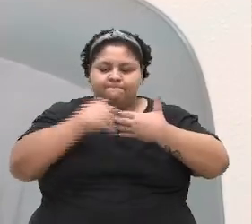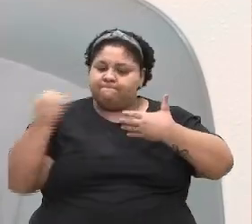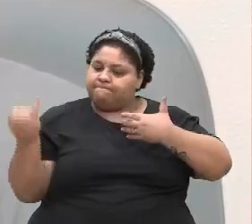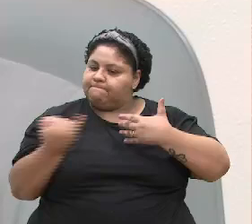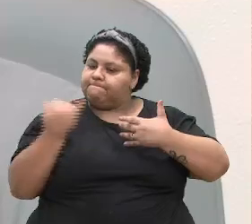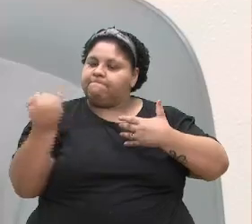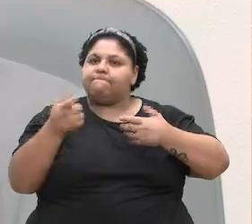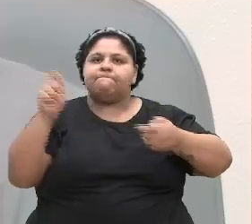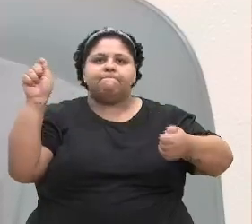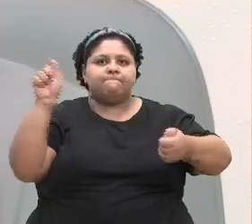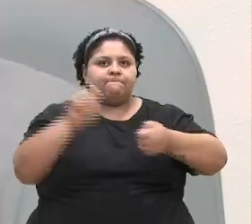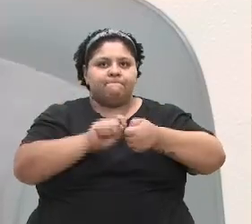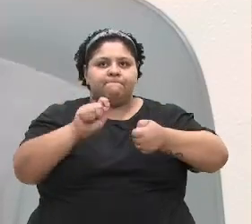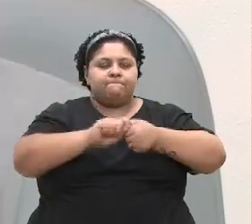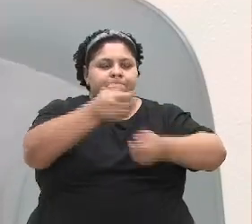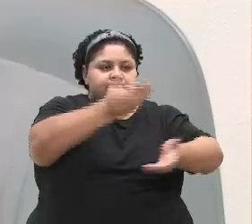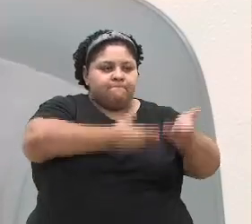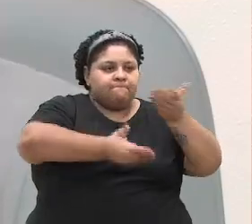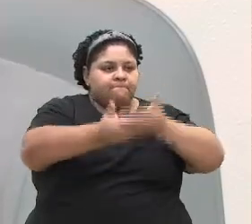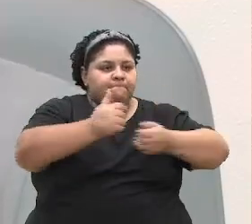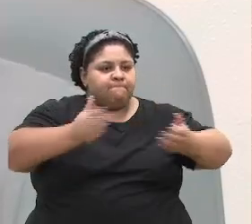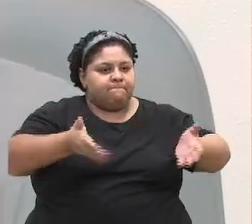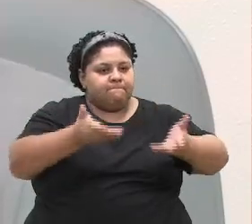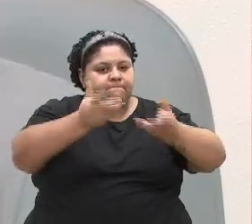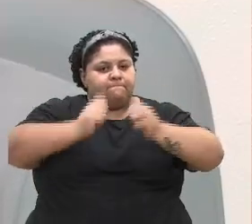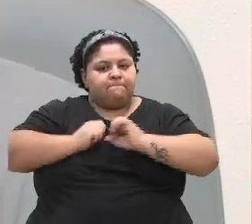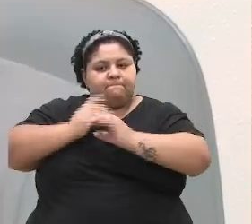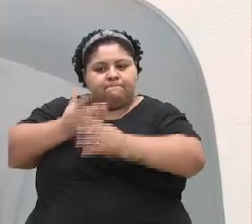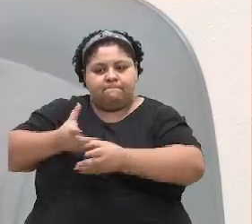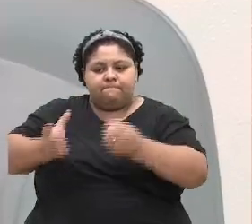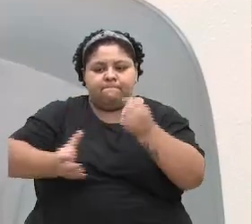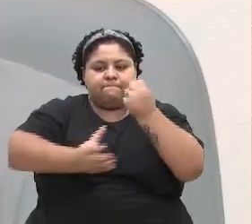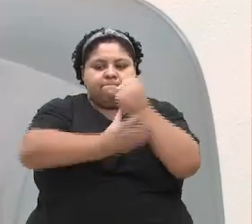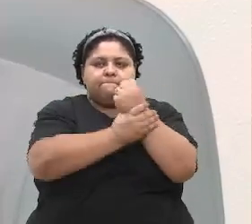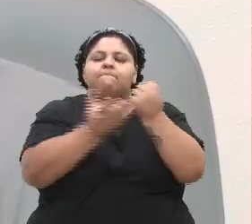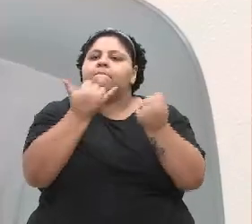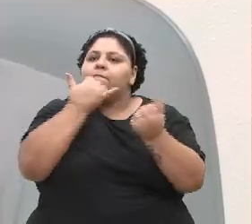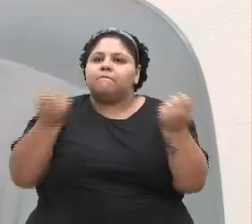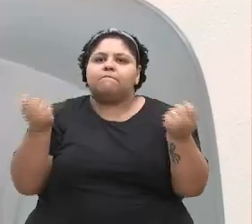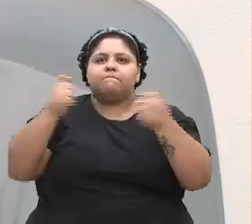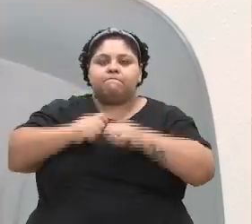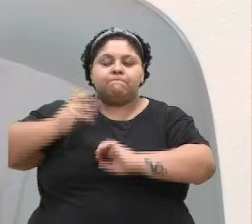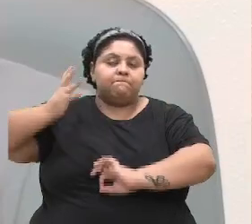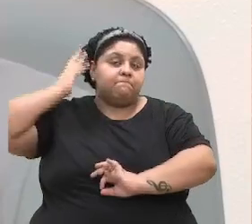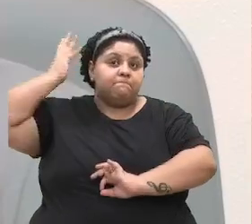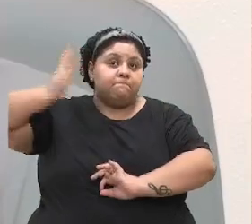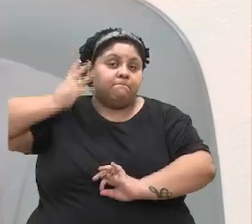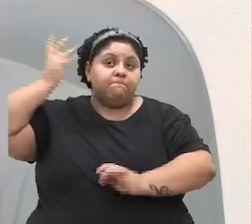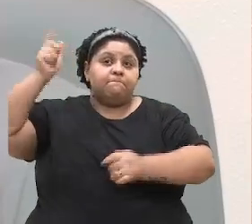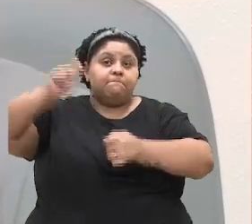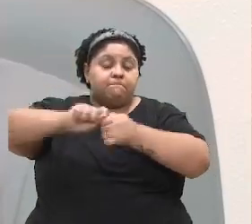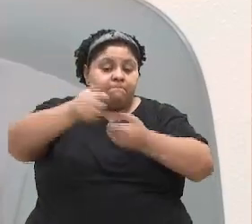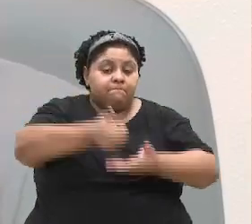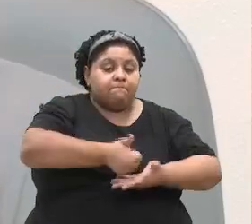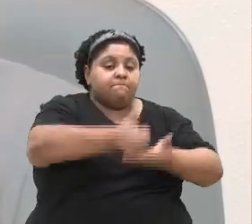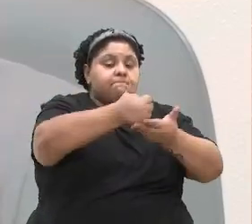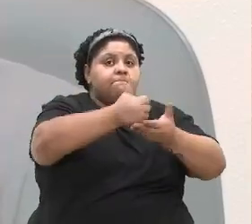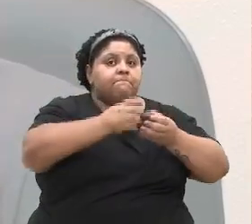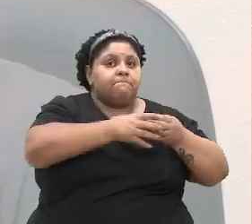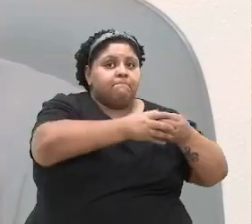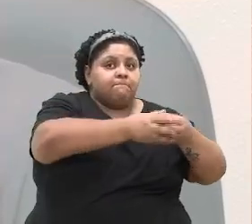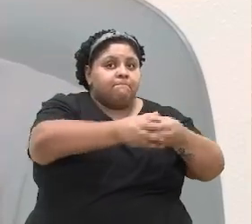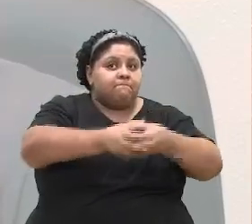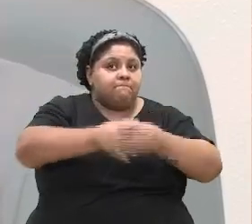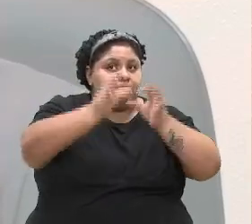por meio de realização de atendimentos, eventos, atividades, ações, capacitações e palestras promovidos e apoiados pela associação